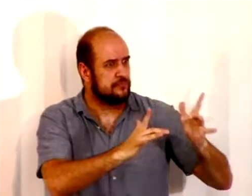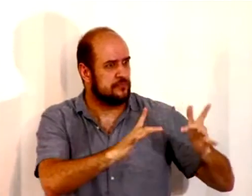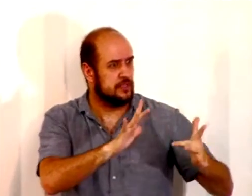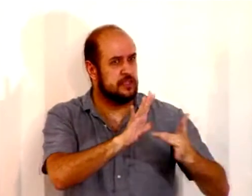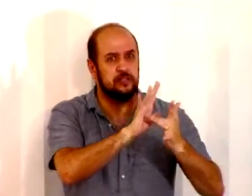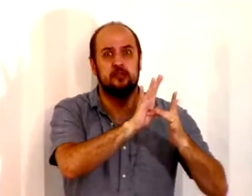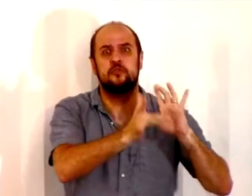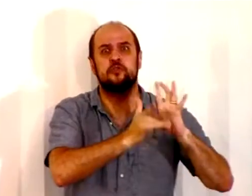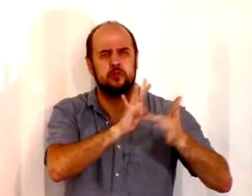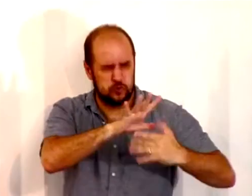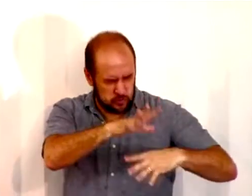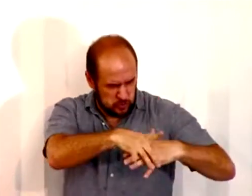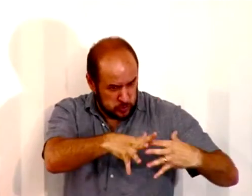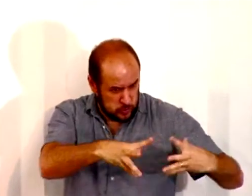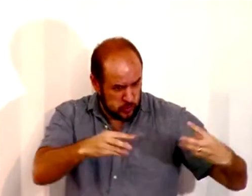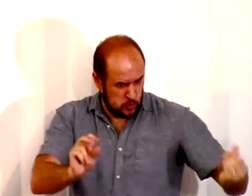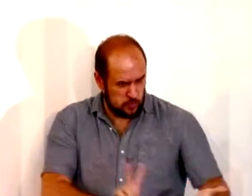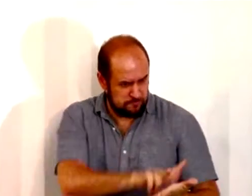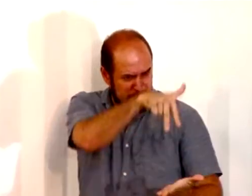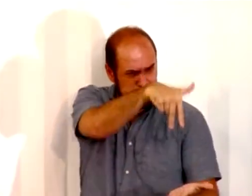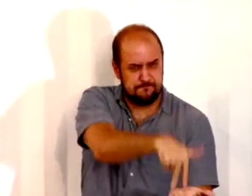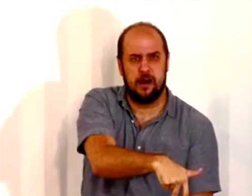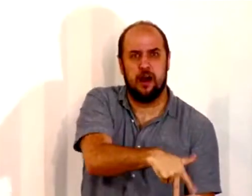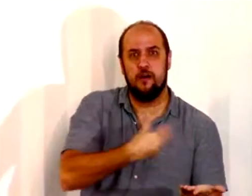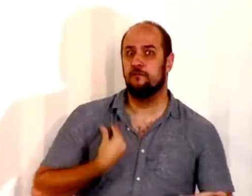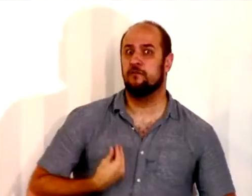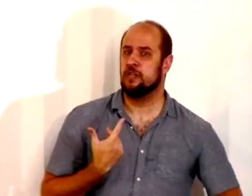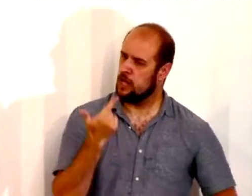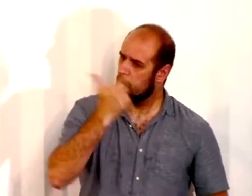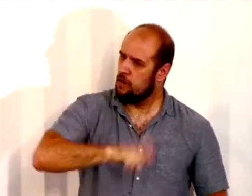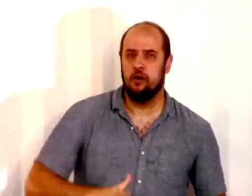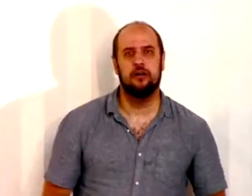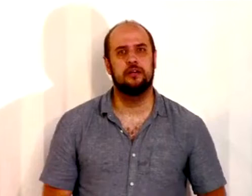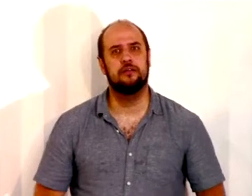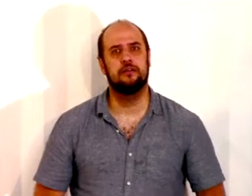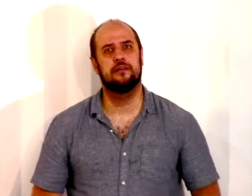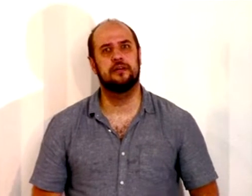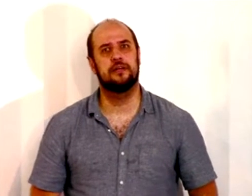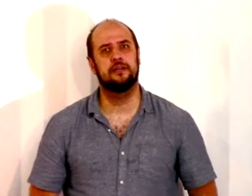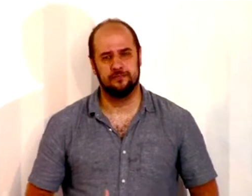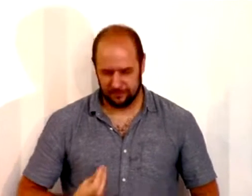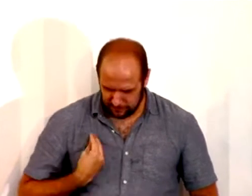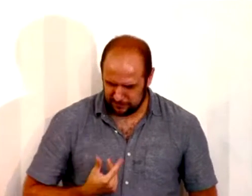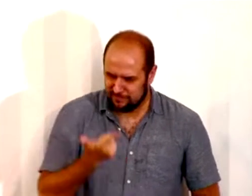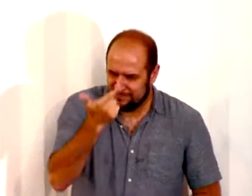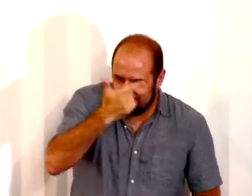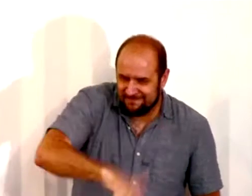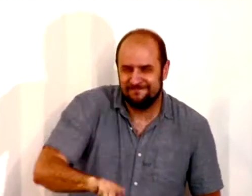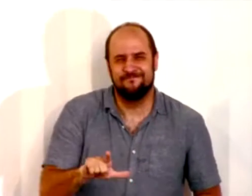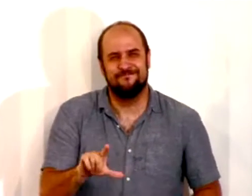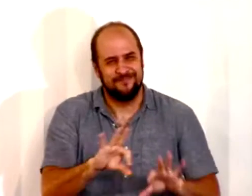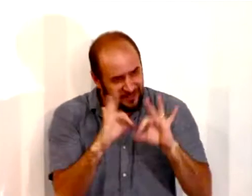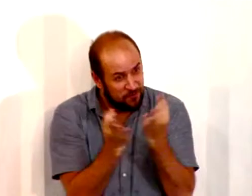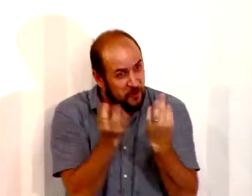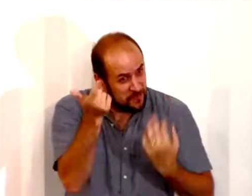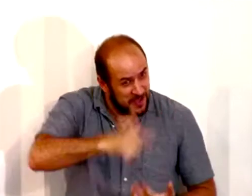vida, e o Senhor Jesus toca naquele jovem e diz: jovem, levanta, eu te ordeno, e restitui o filho para sua mãe.